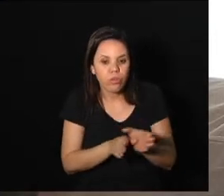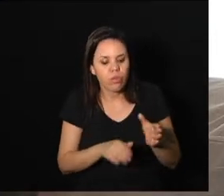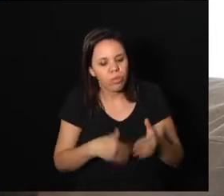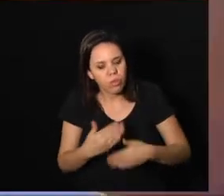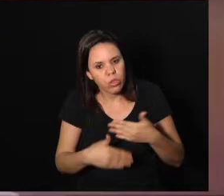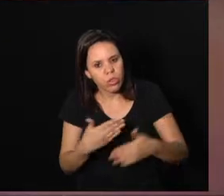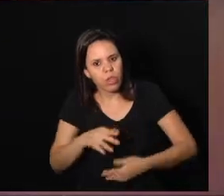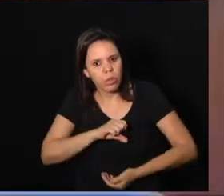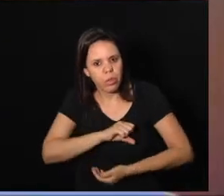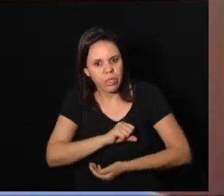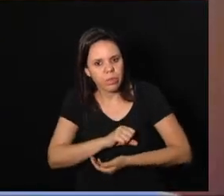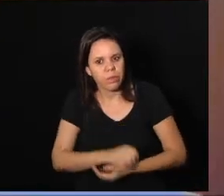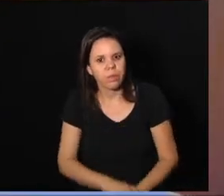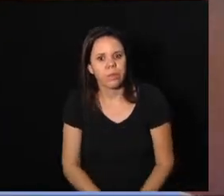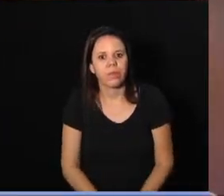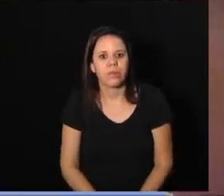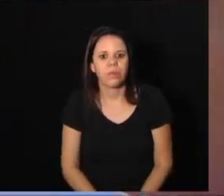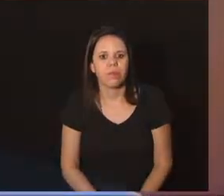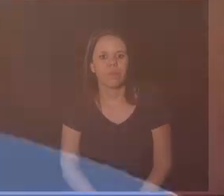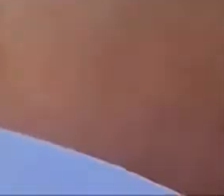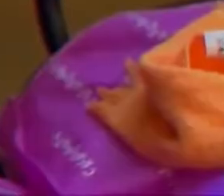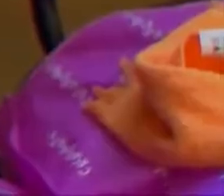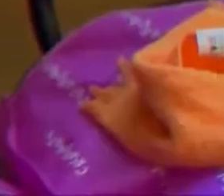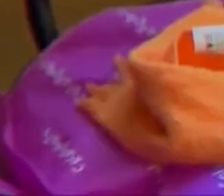da amamentação.